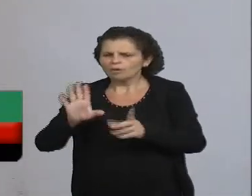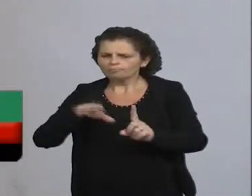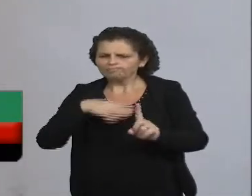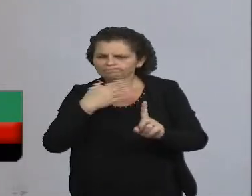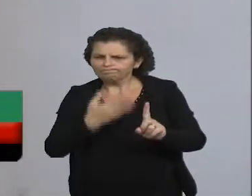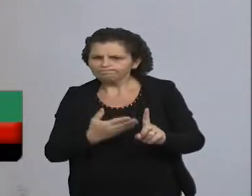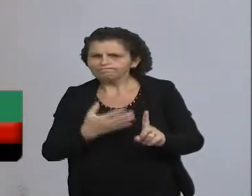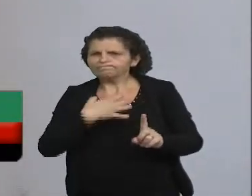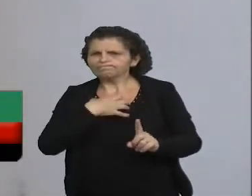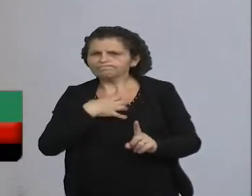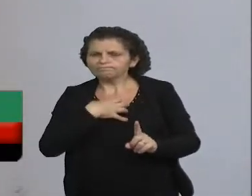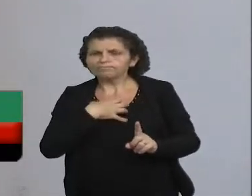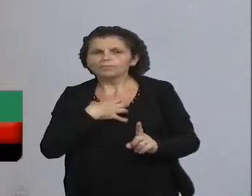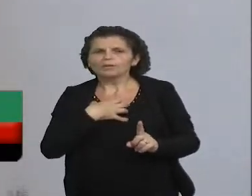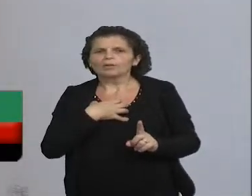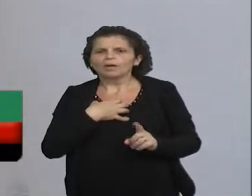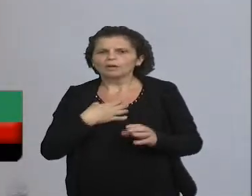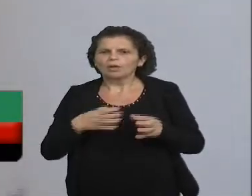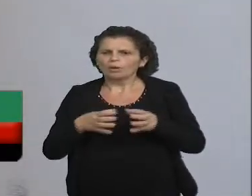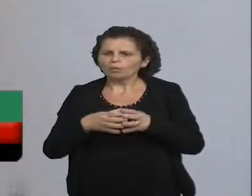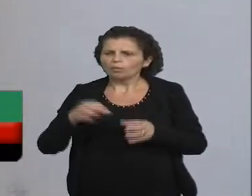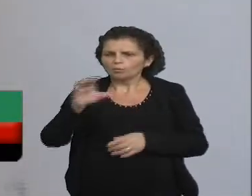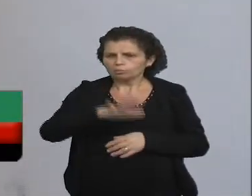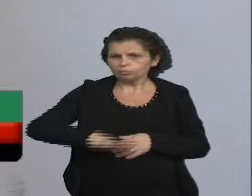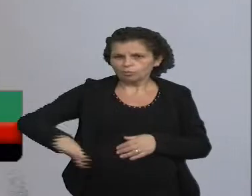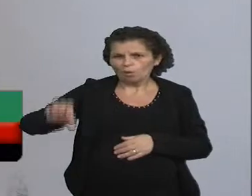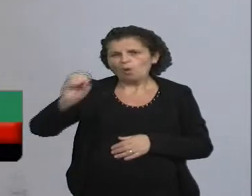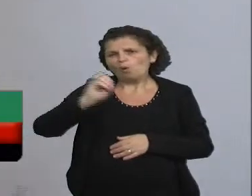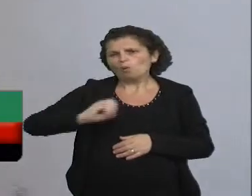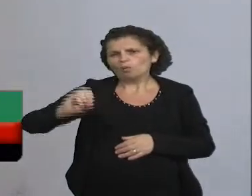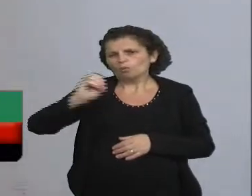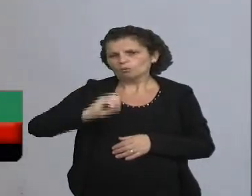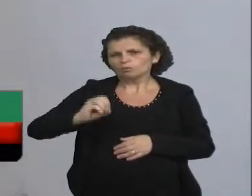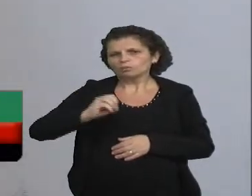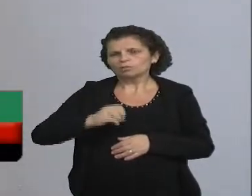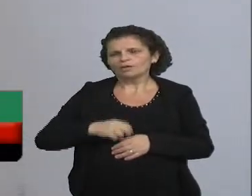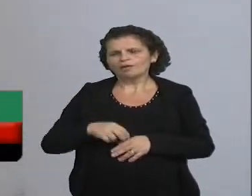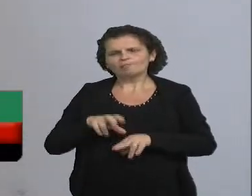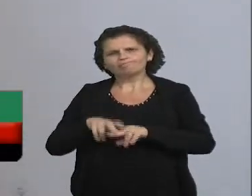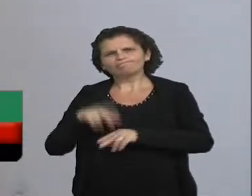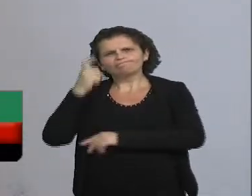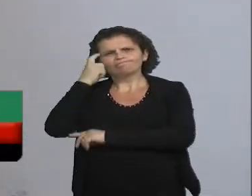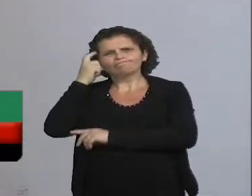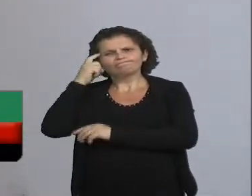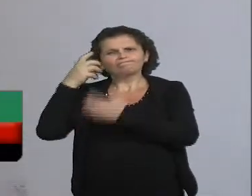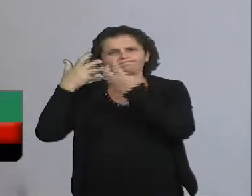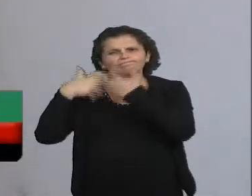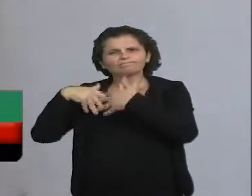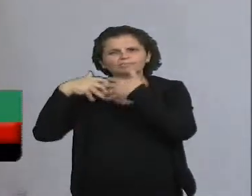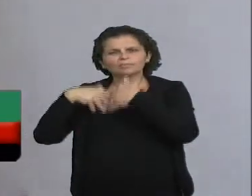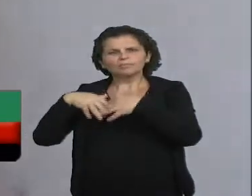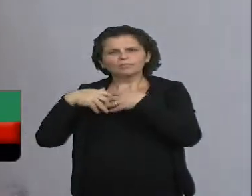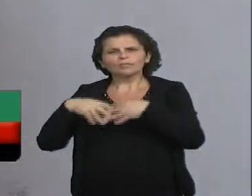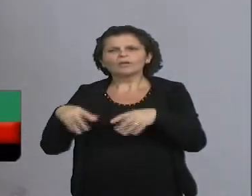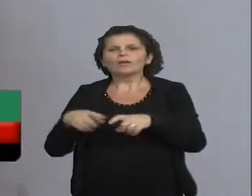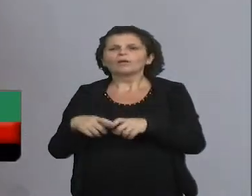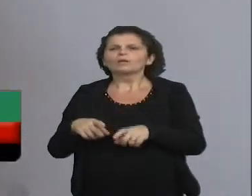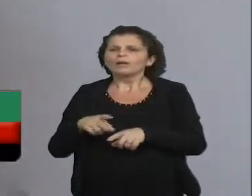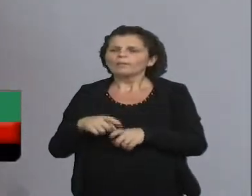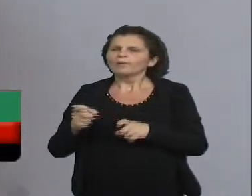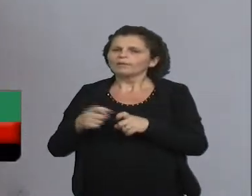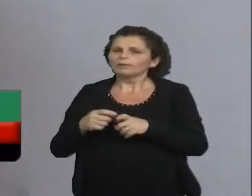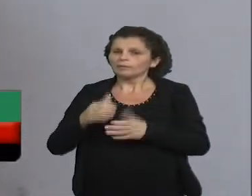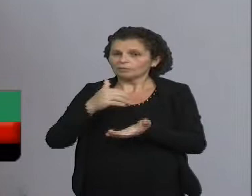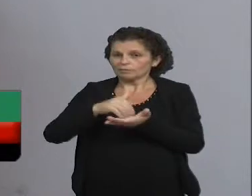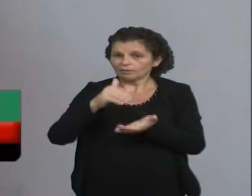honrado a nossa cidade. E eu, sentado aqui, pensando, o doutor Fernando Machado,